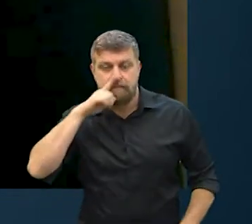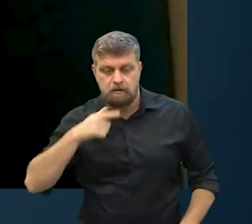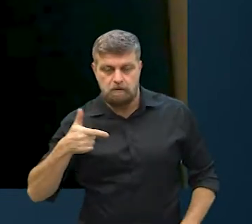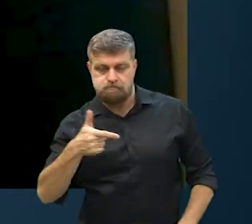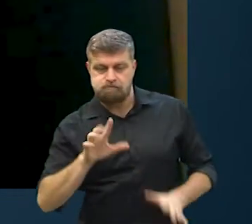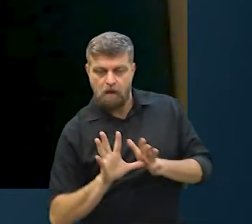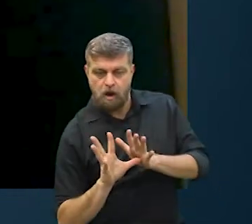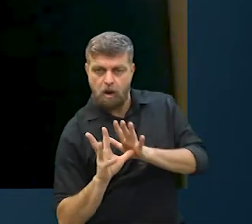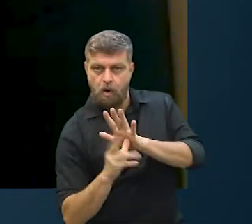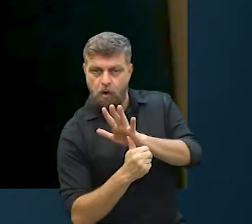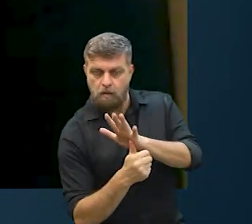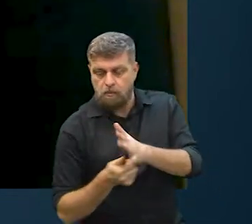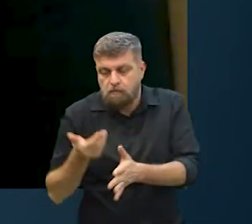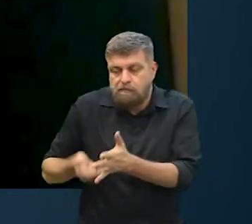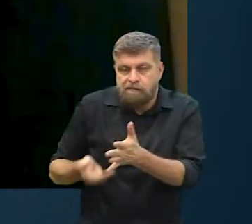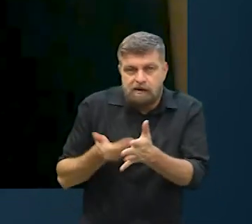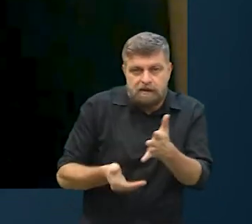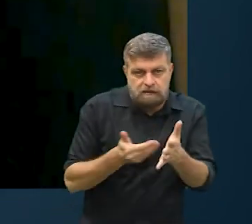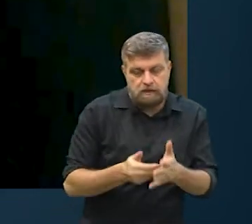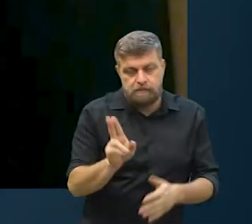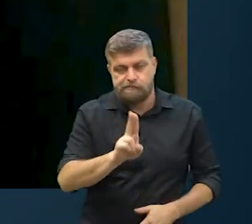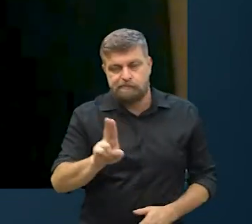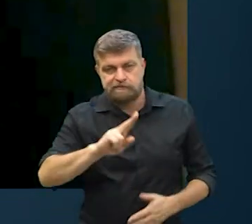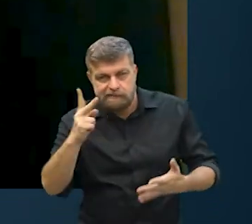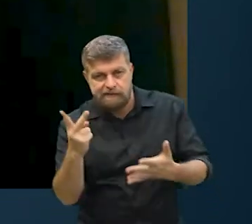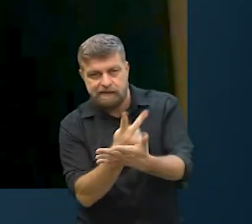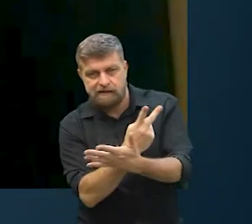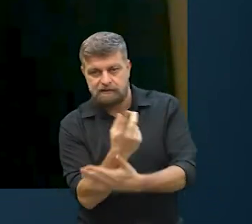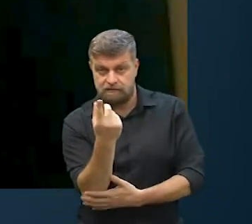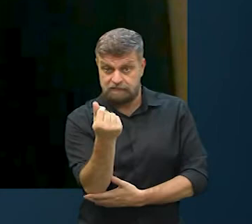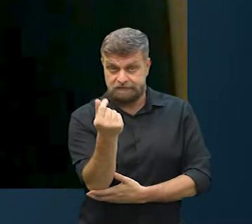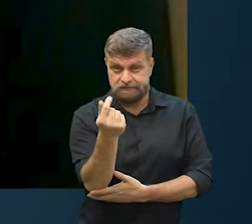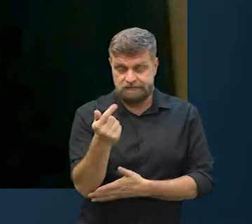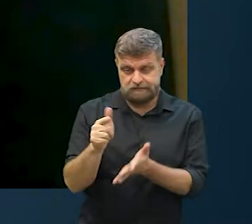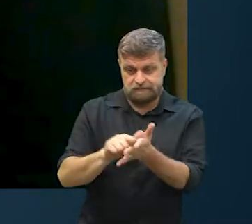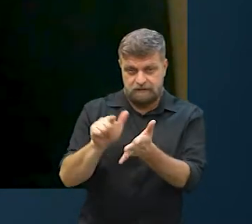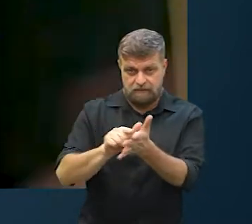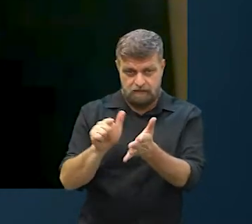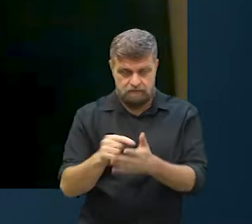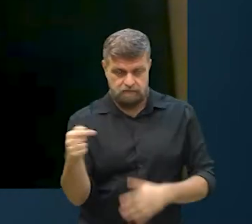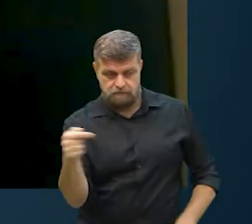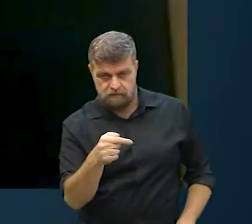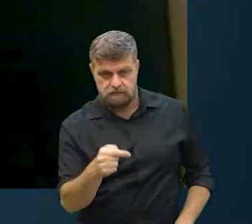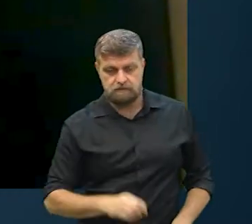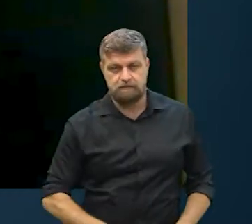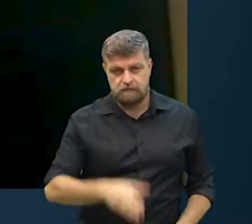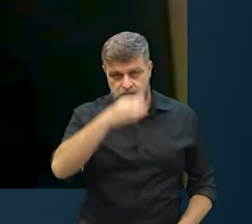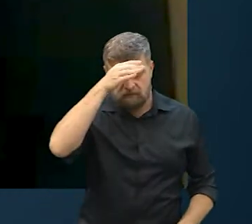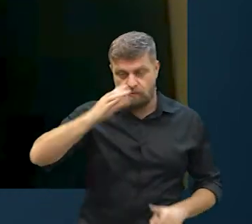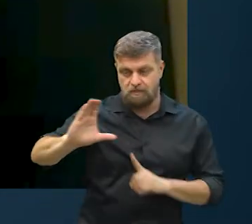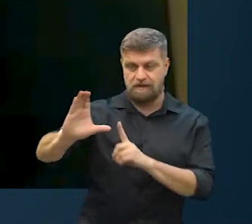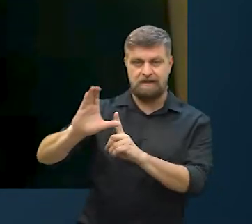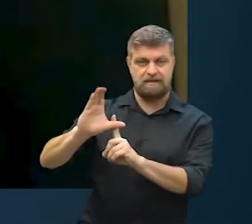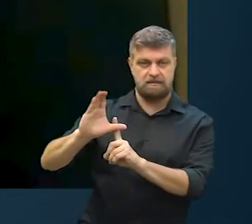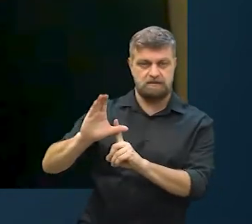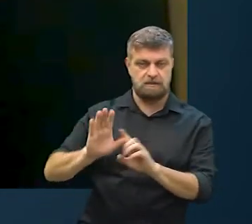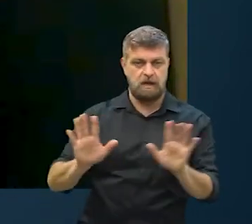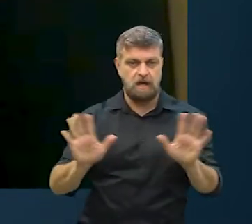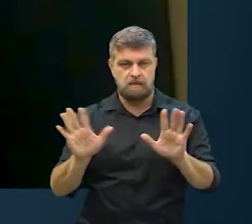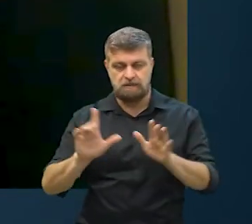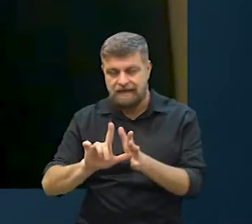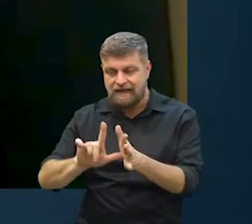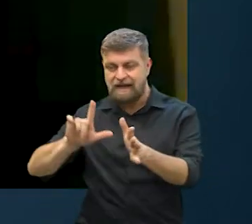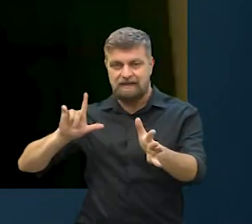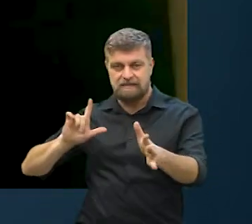de assalto, de roubo, de perda e de mau uso, né, do dinheiro em espécie, e para o cliente, que de certa forma ele não faz mais